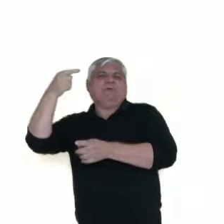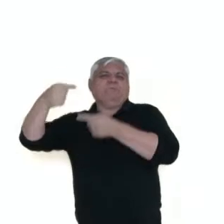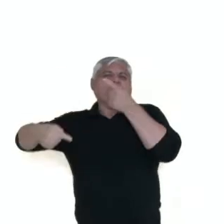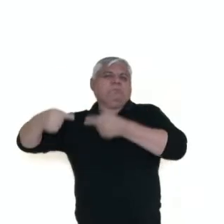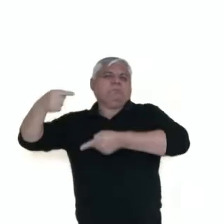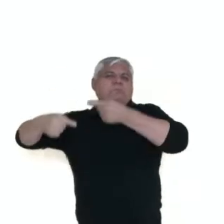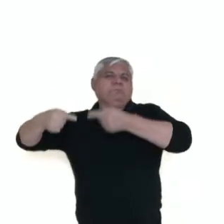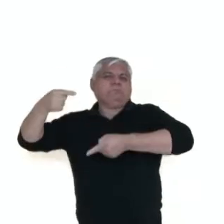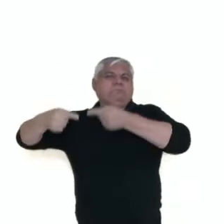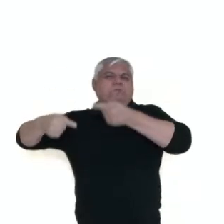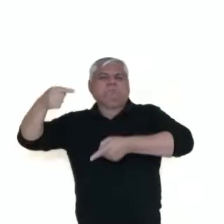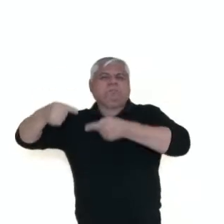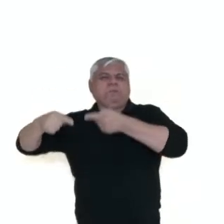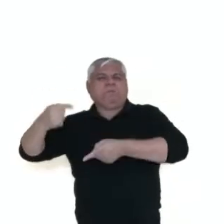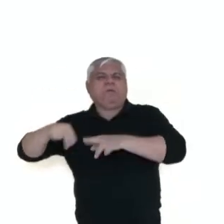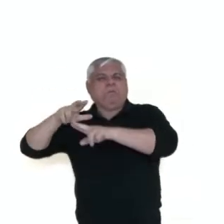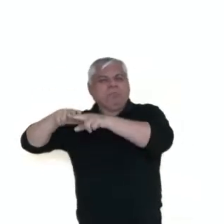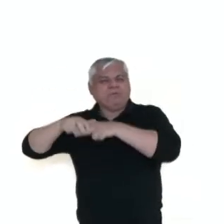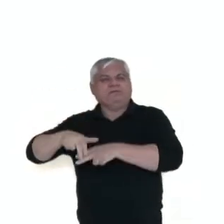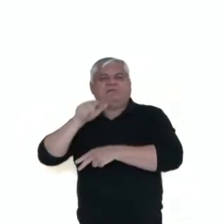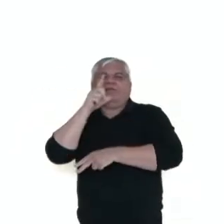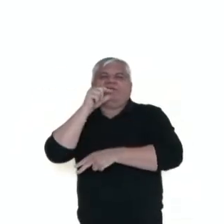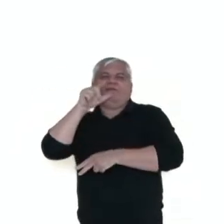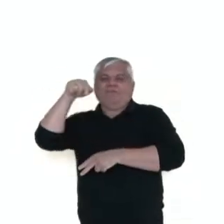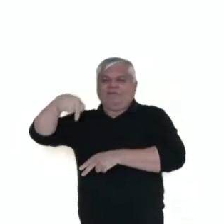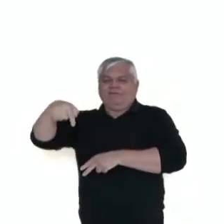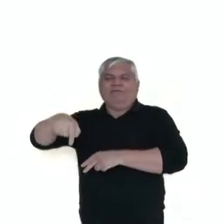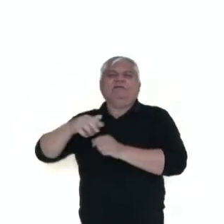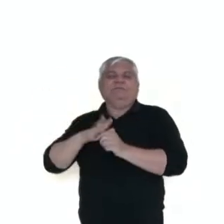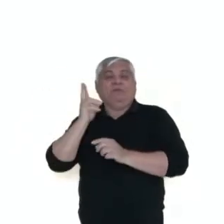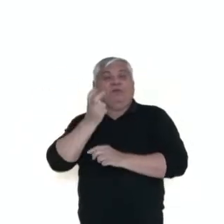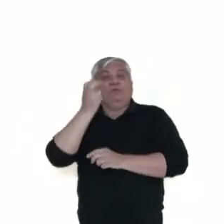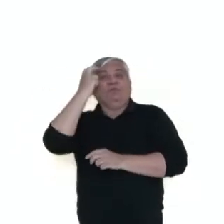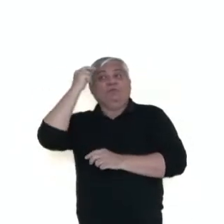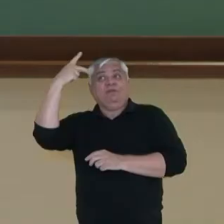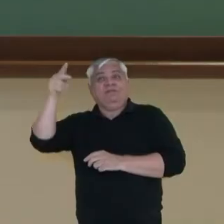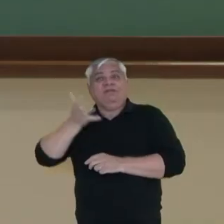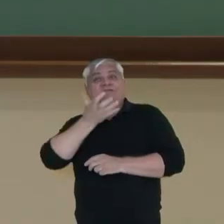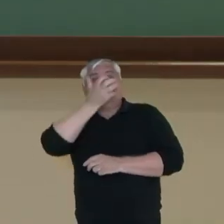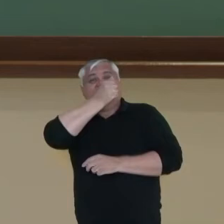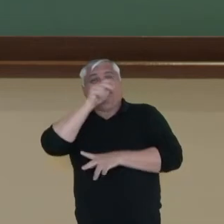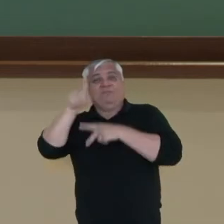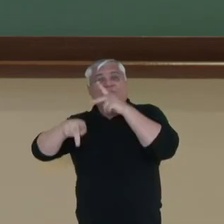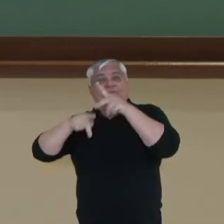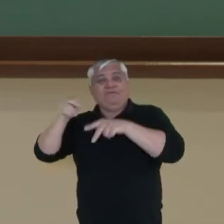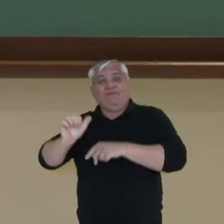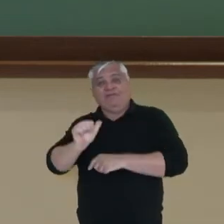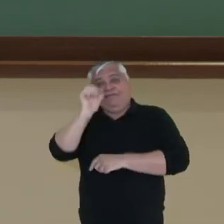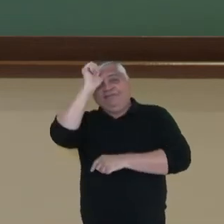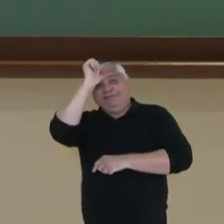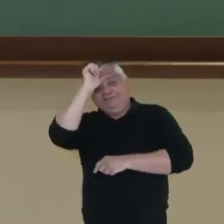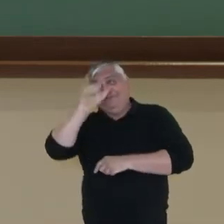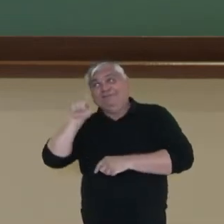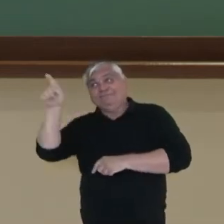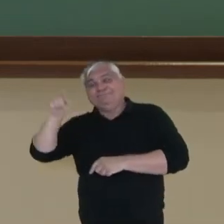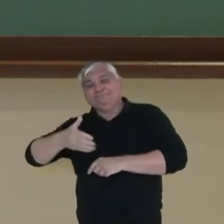percebam a importância vital desse recurso para a agricultura e sobrevivência do povo indiano e